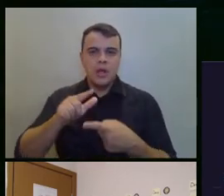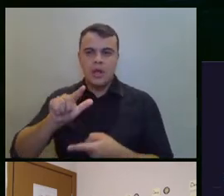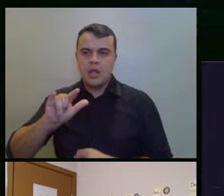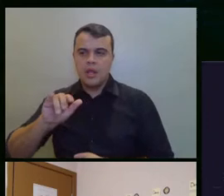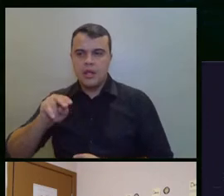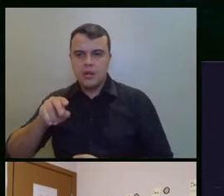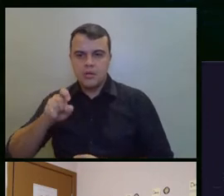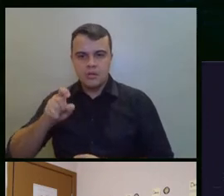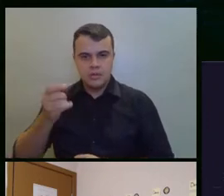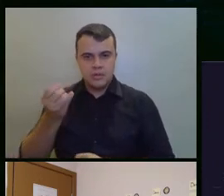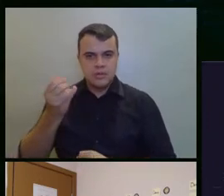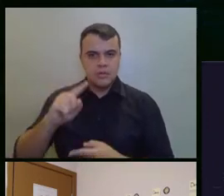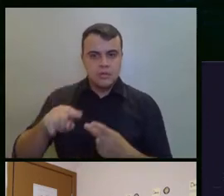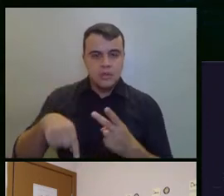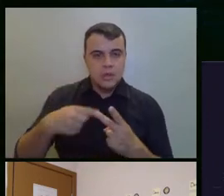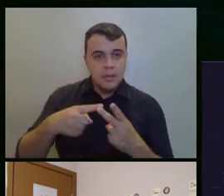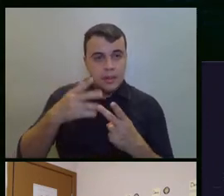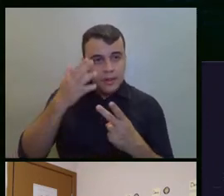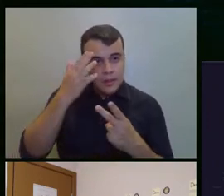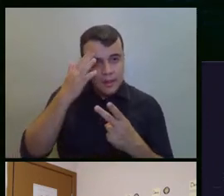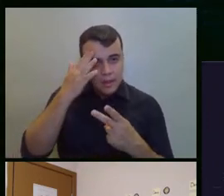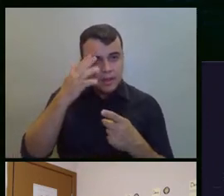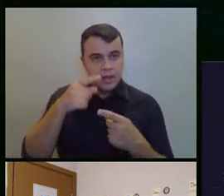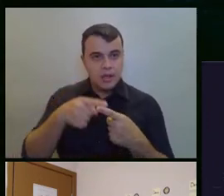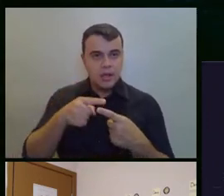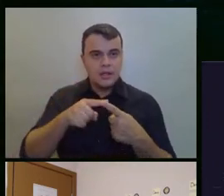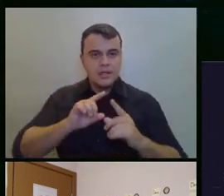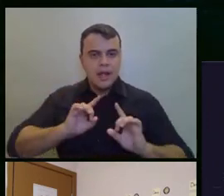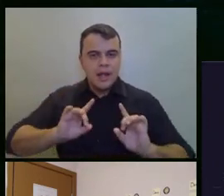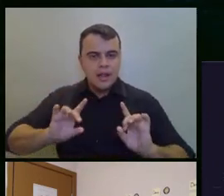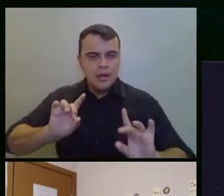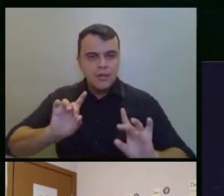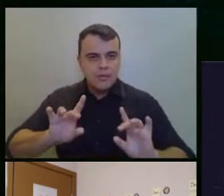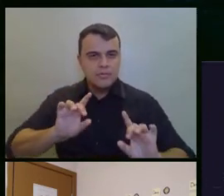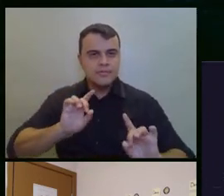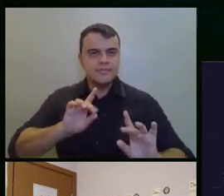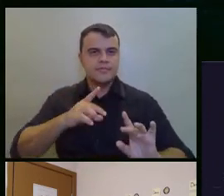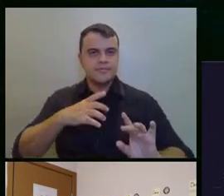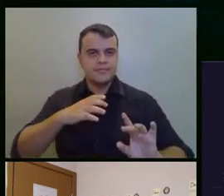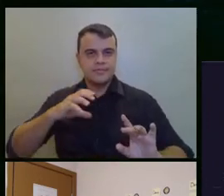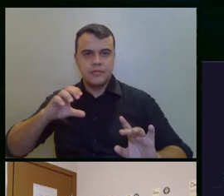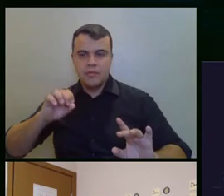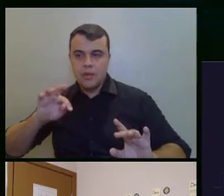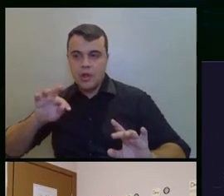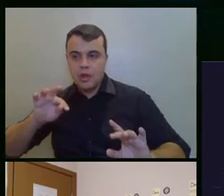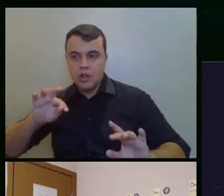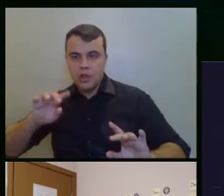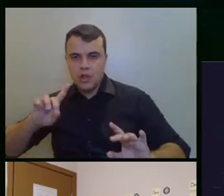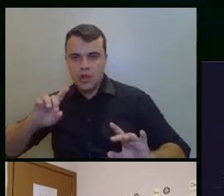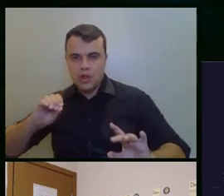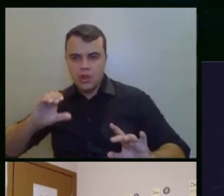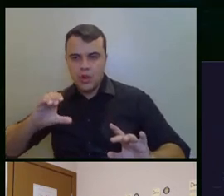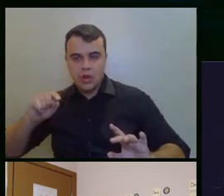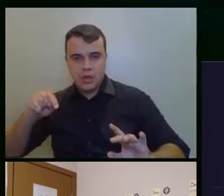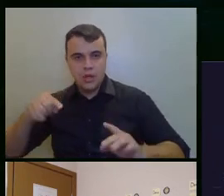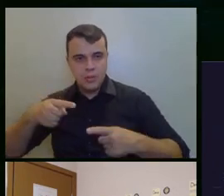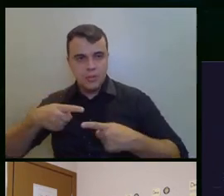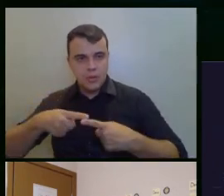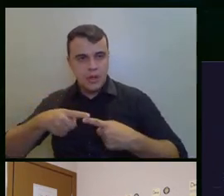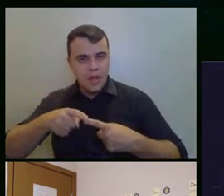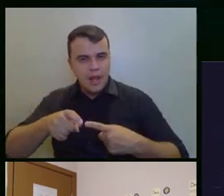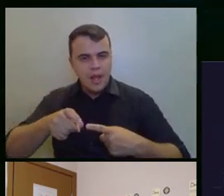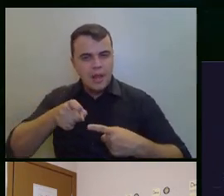importante porque depois você vai entender um pouco de localização ali da parte de containers com docker do porque o que o Bernardes é importante